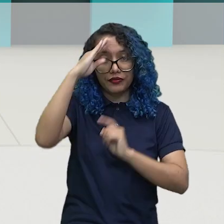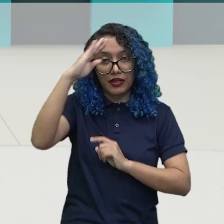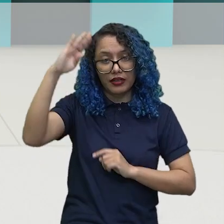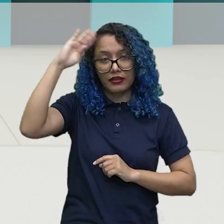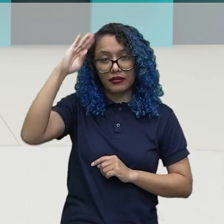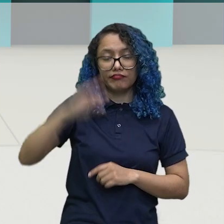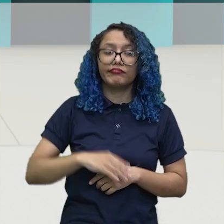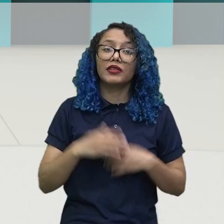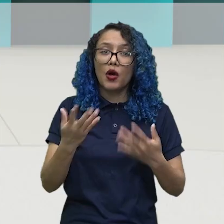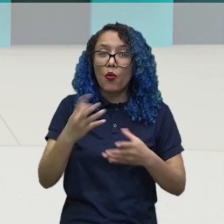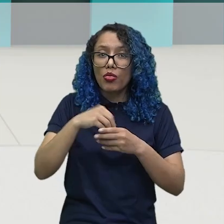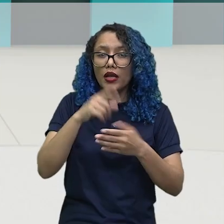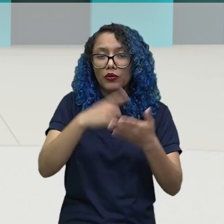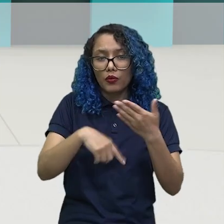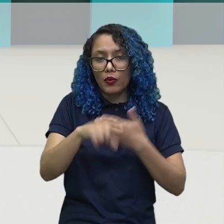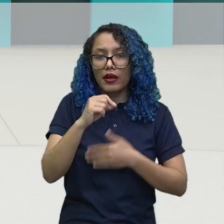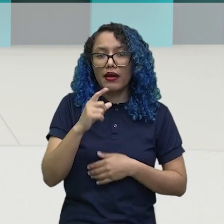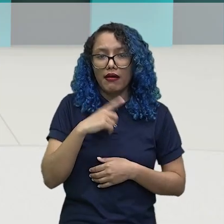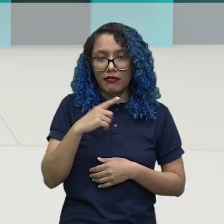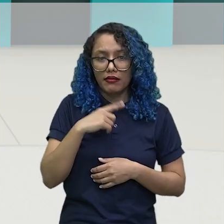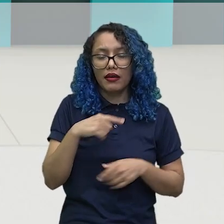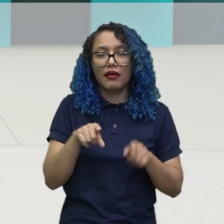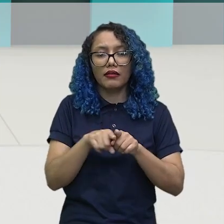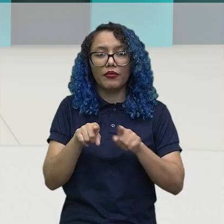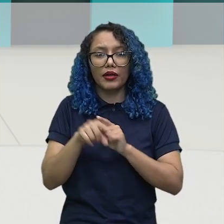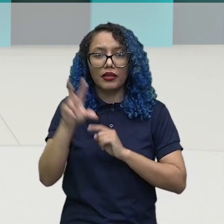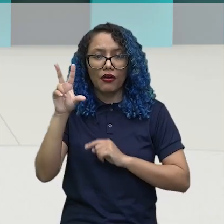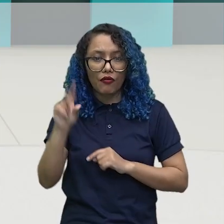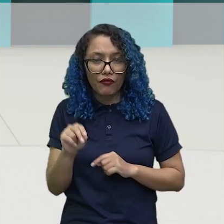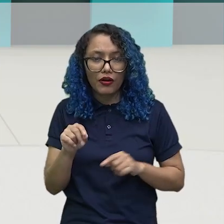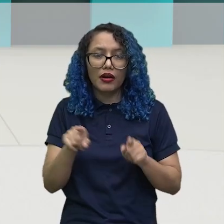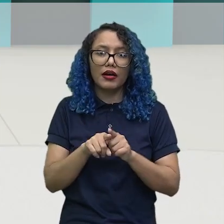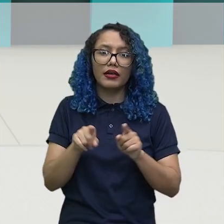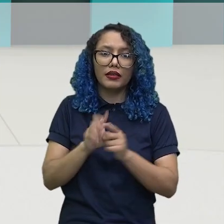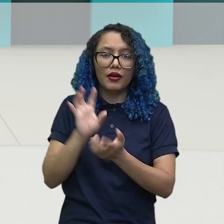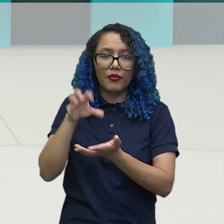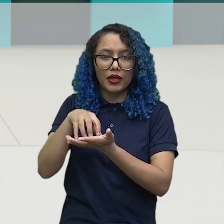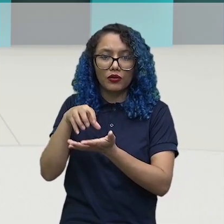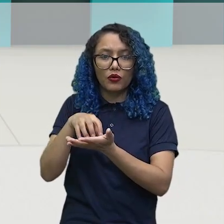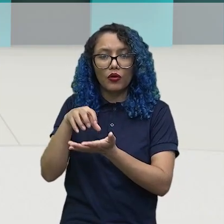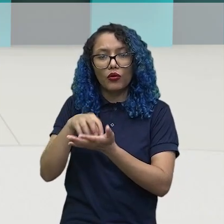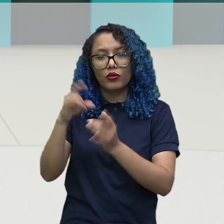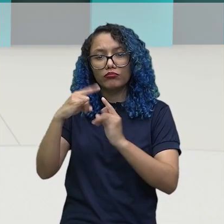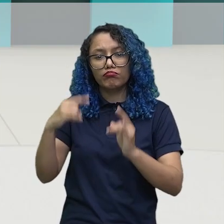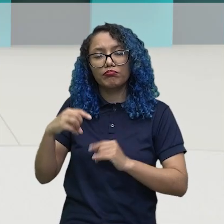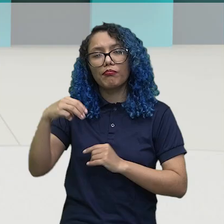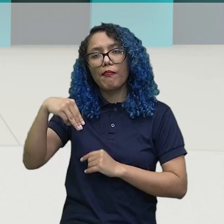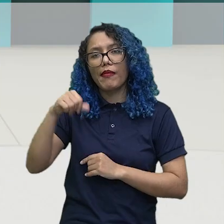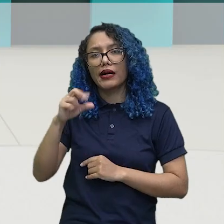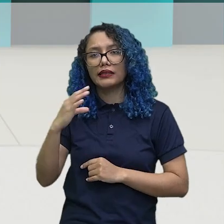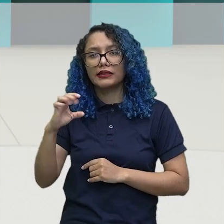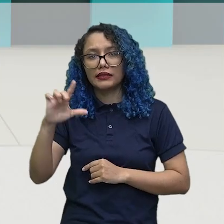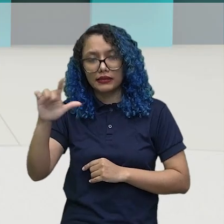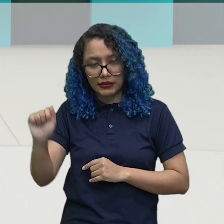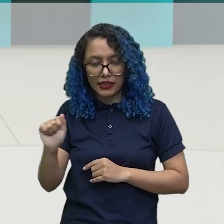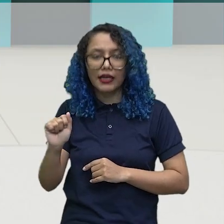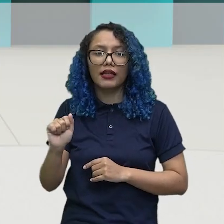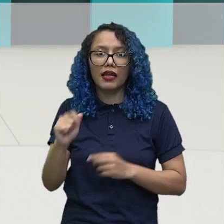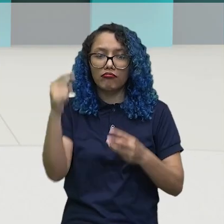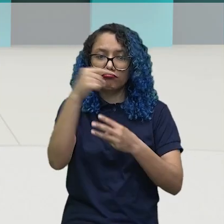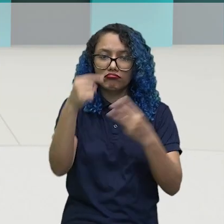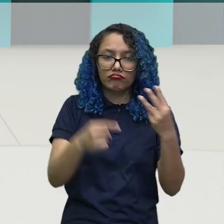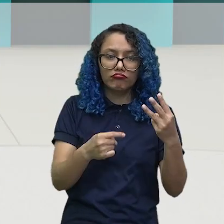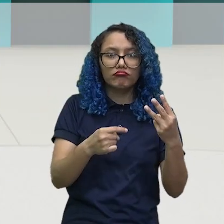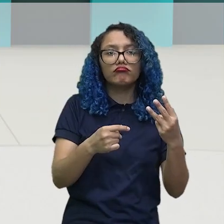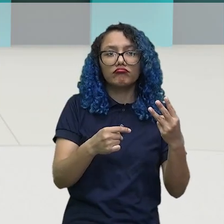nossa Universidade do Estado do Amazonas, na UFAM, no Núcleo Circense da Marcela Laurentini, que